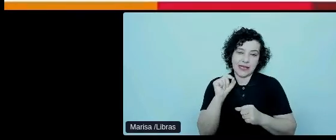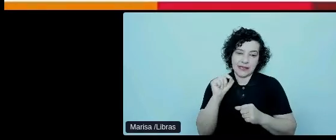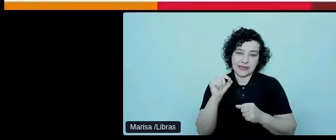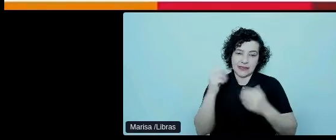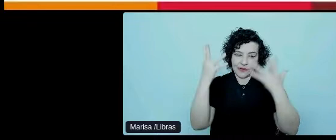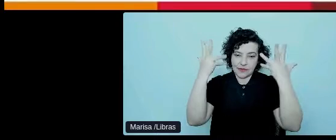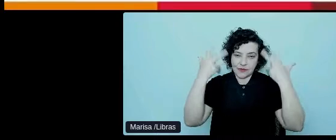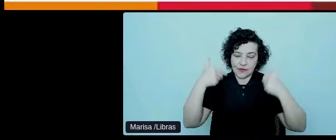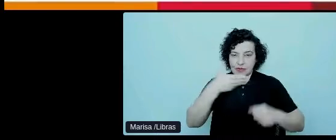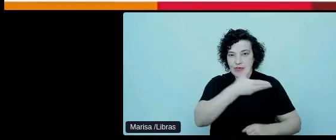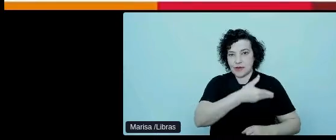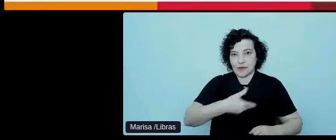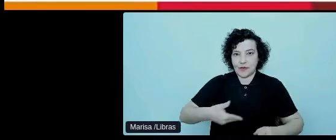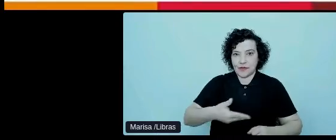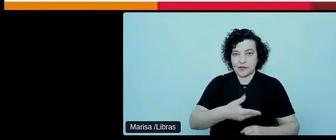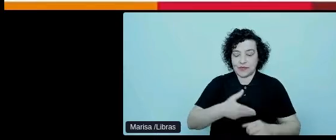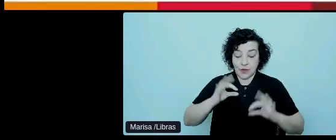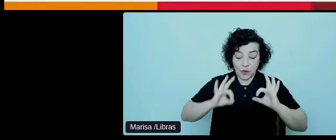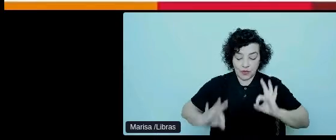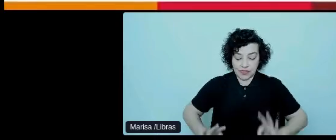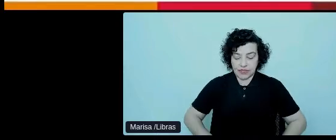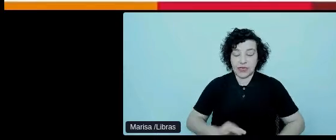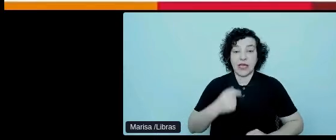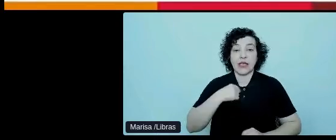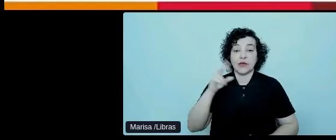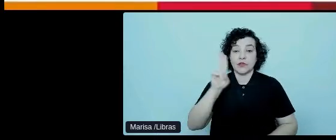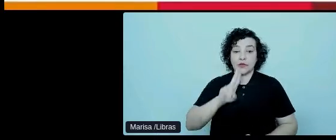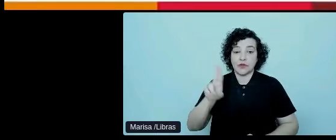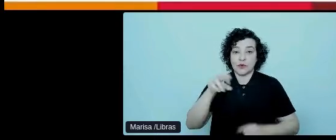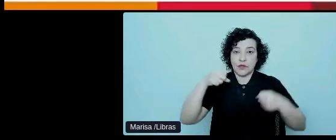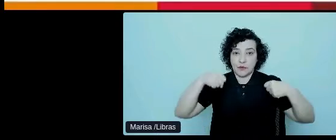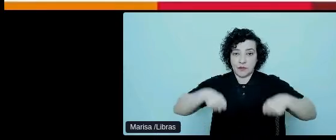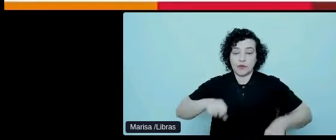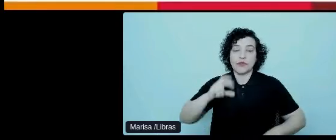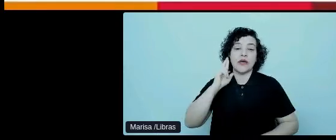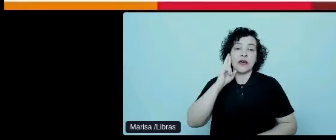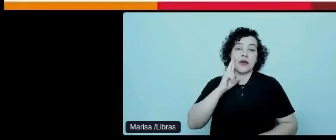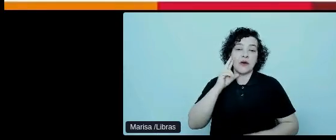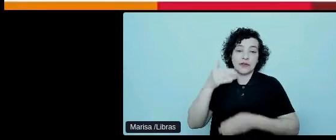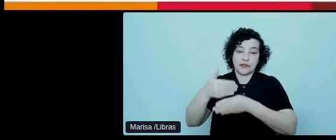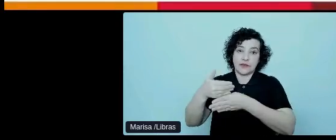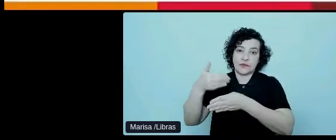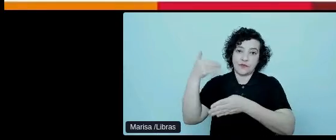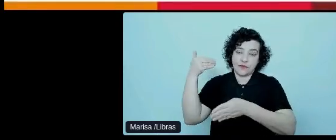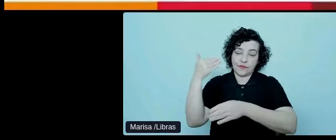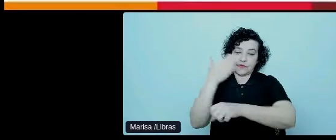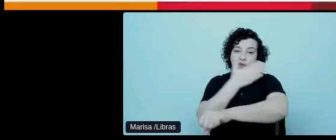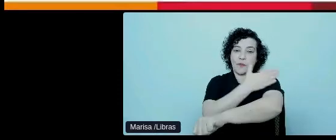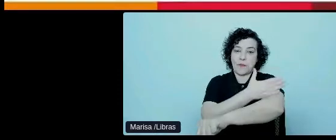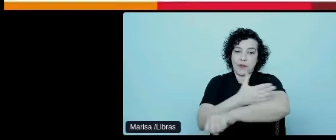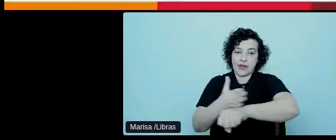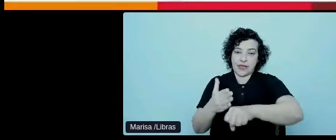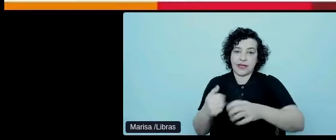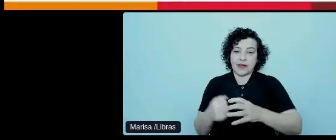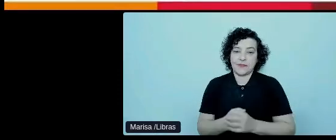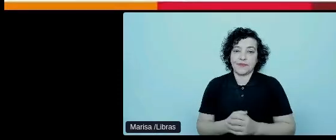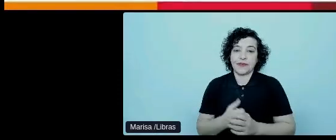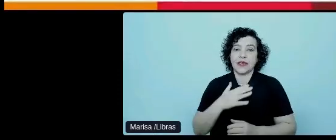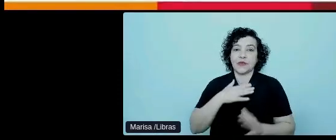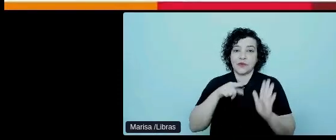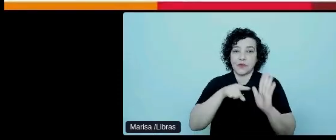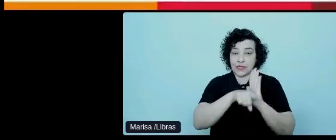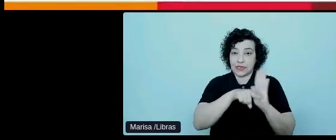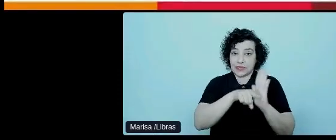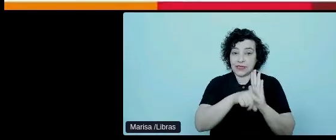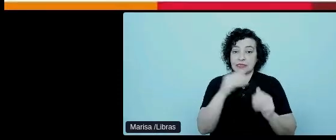blusa rosa e um casaco azul e meu fundo é uma parede branca. Eu sou QA, eu sou analista de